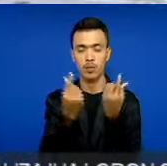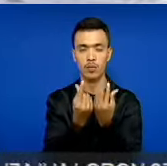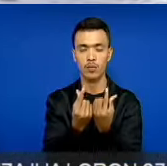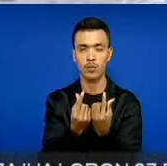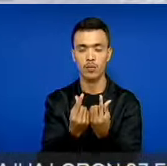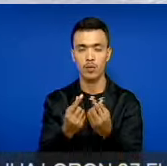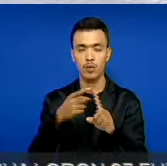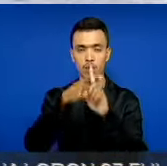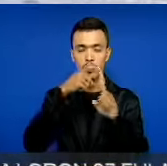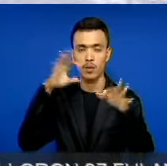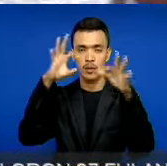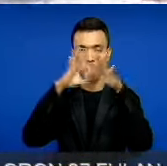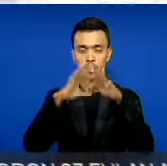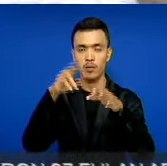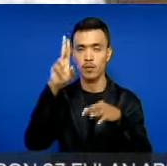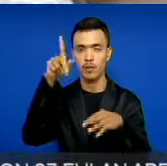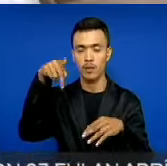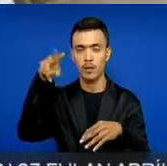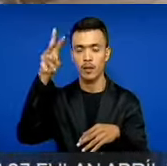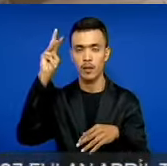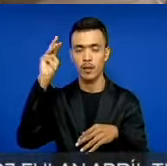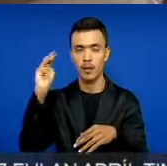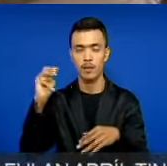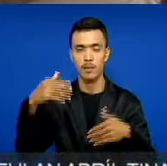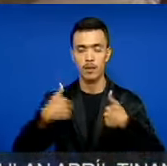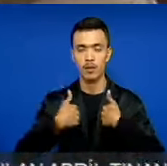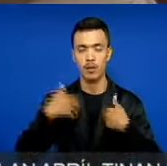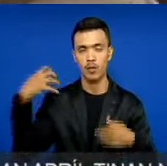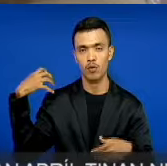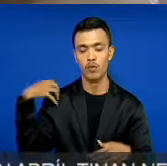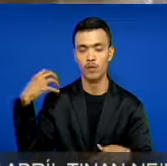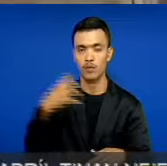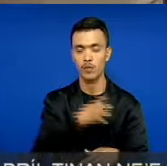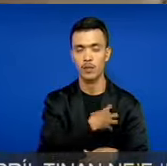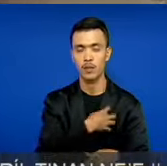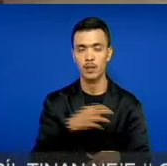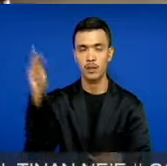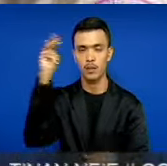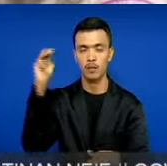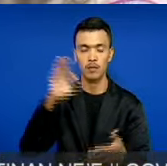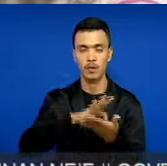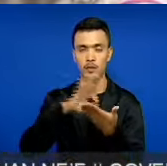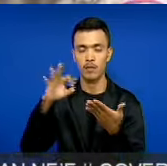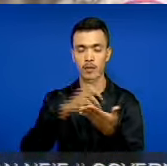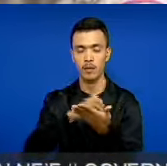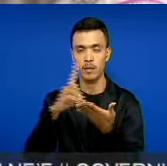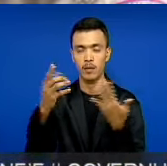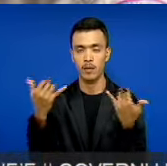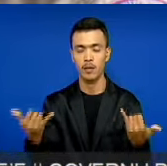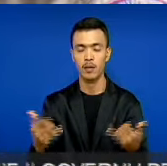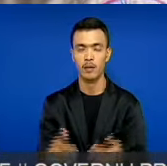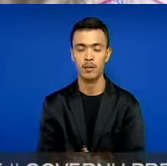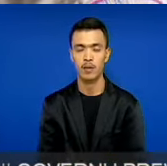arte rituais susi membro unidade polícia marítima e a quartel unidade polícia marítima segunda-feira semana ne.